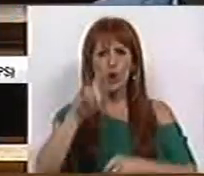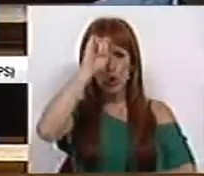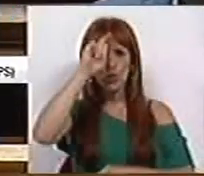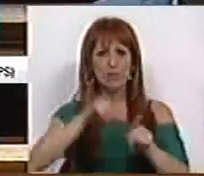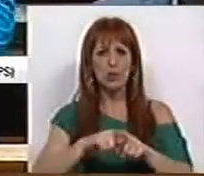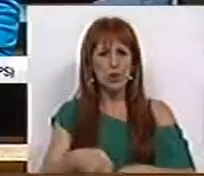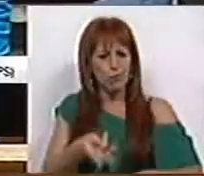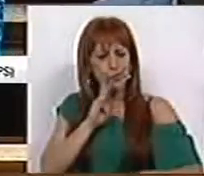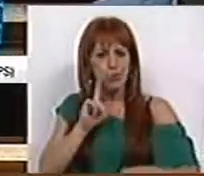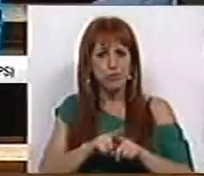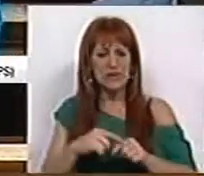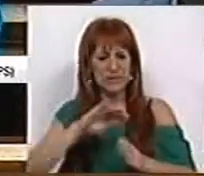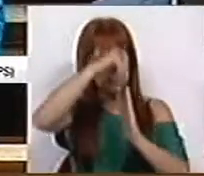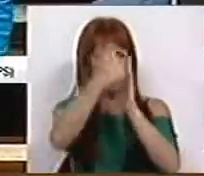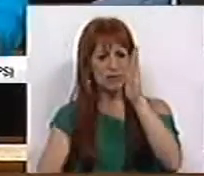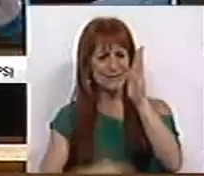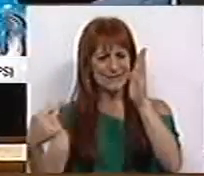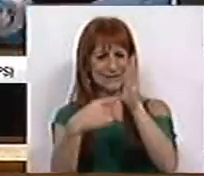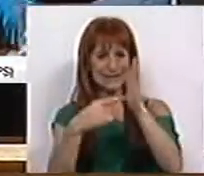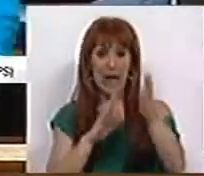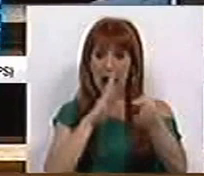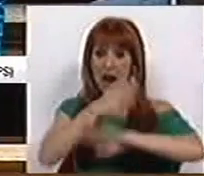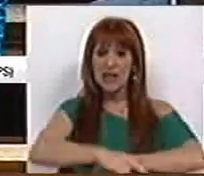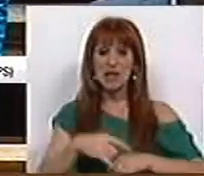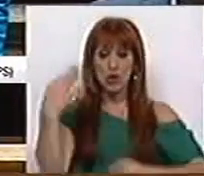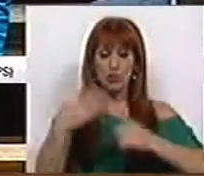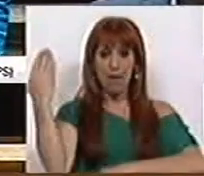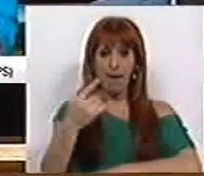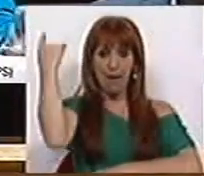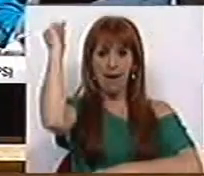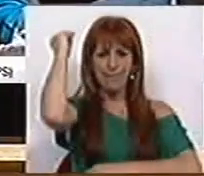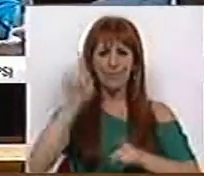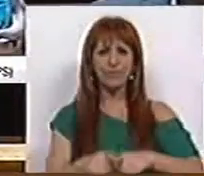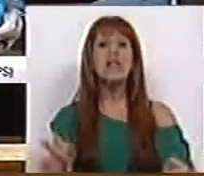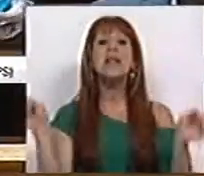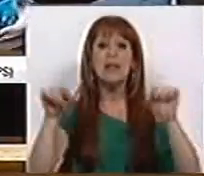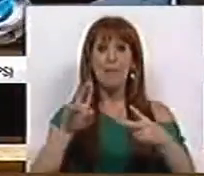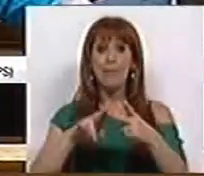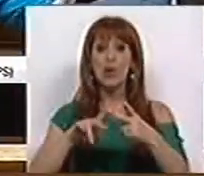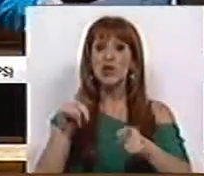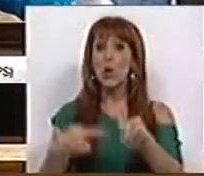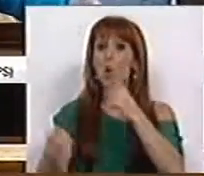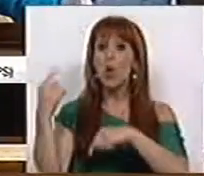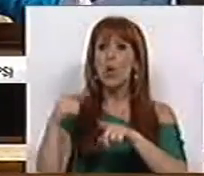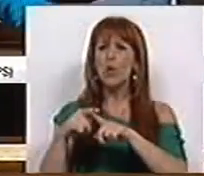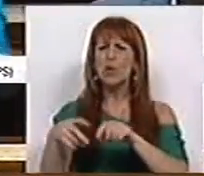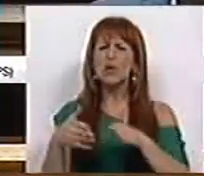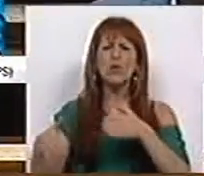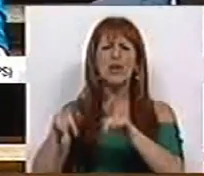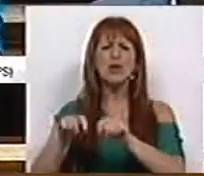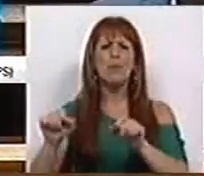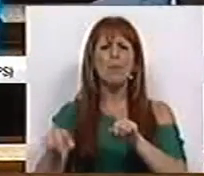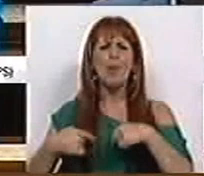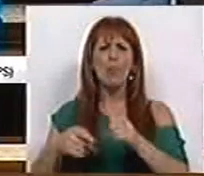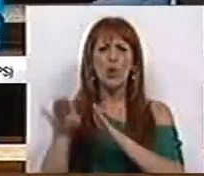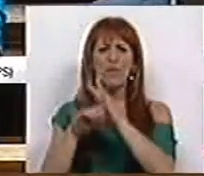respeito pelo comando constitucional do acesso à justiça e ainda sobre aquilo que é um objetivo estratégico do